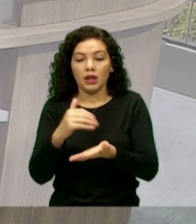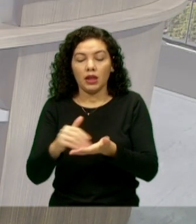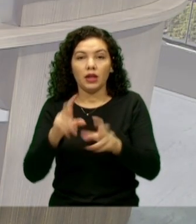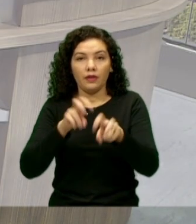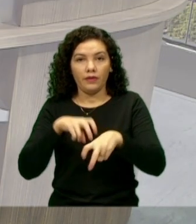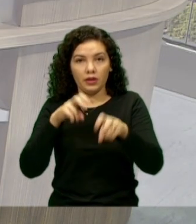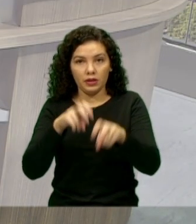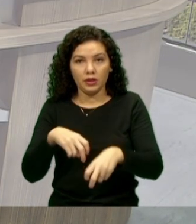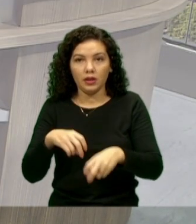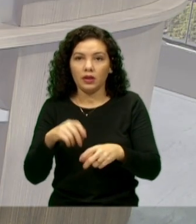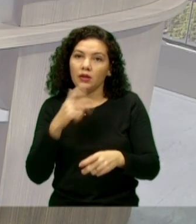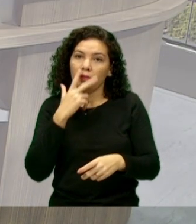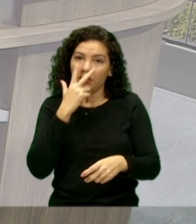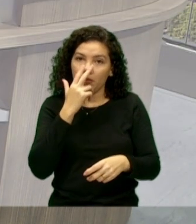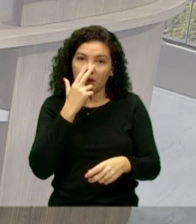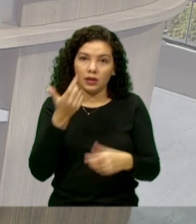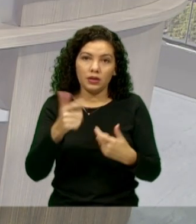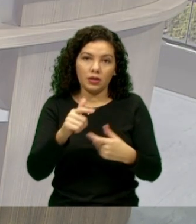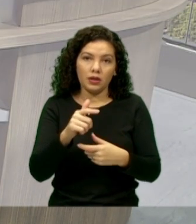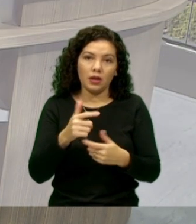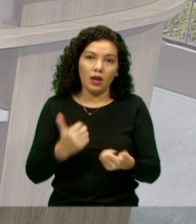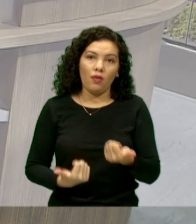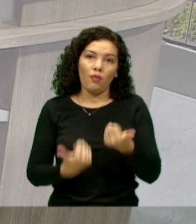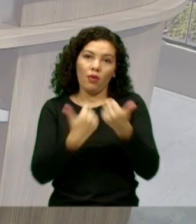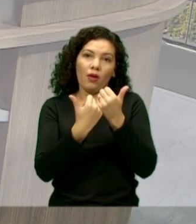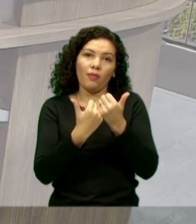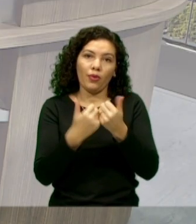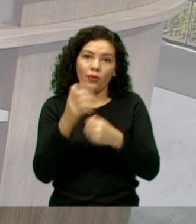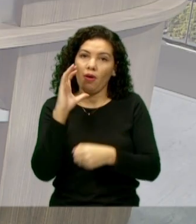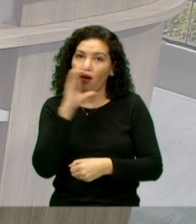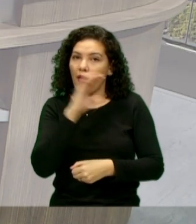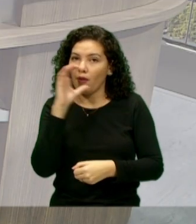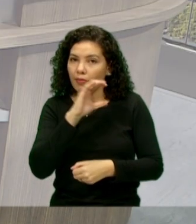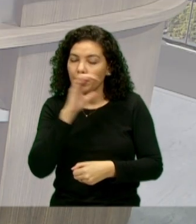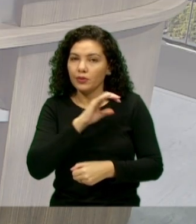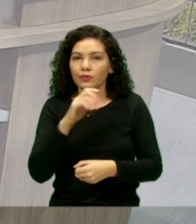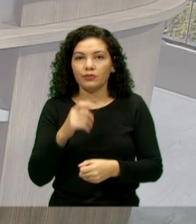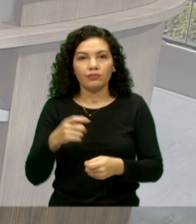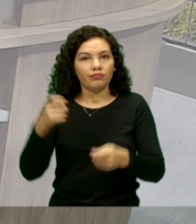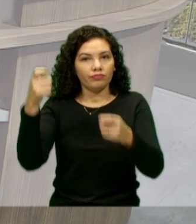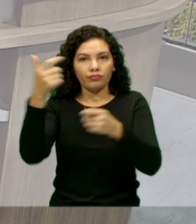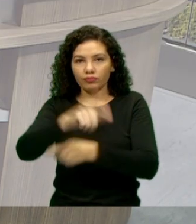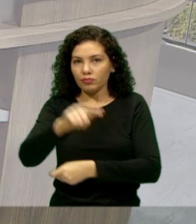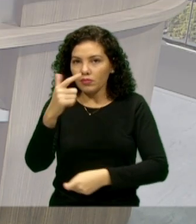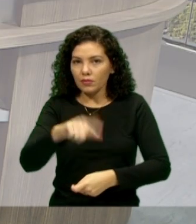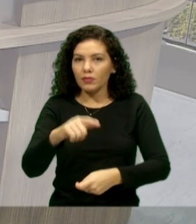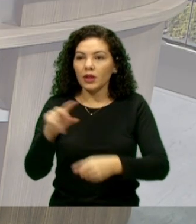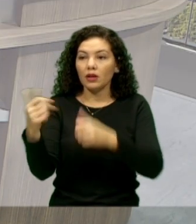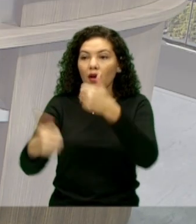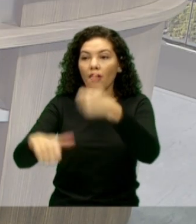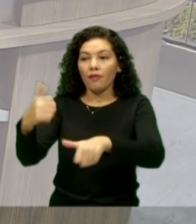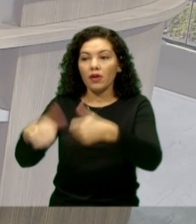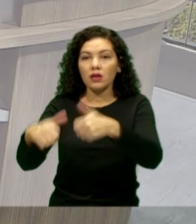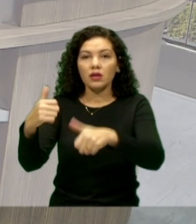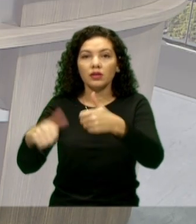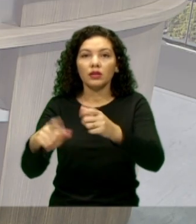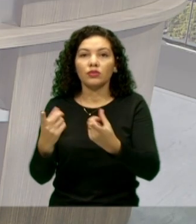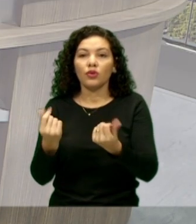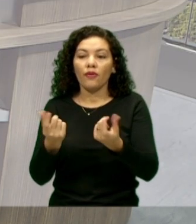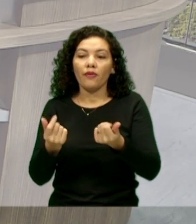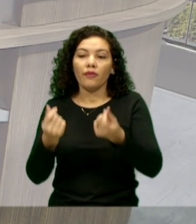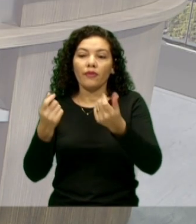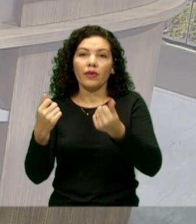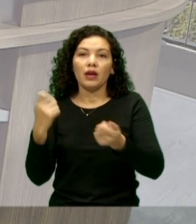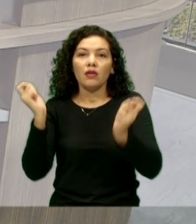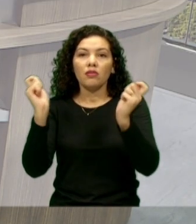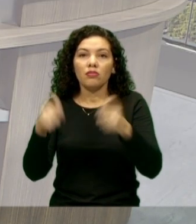que ela me falou, uma agilidade nessa avaliação de quanto financeiramente dá